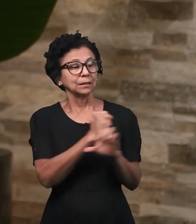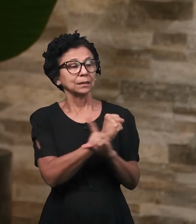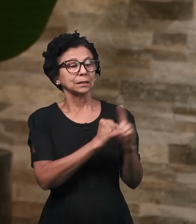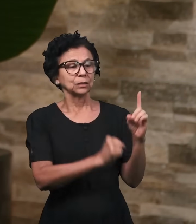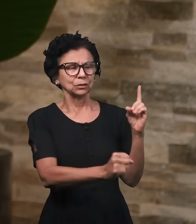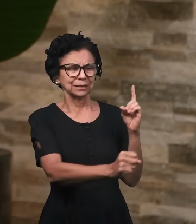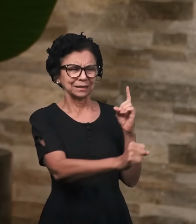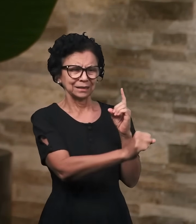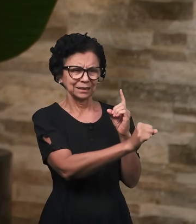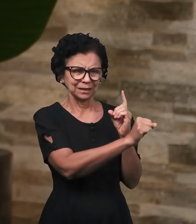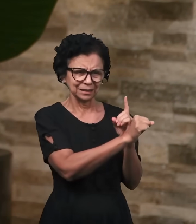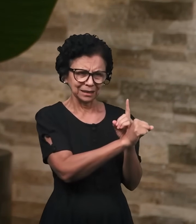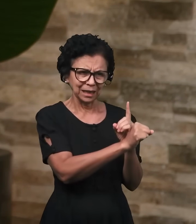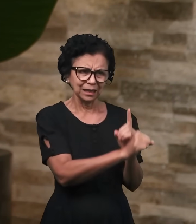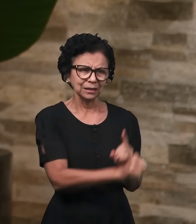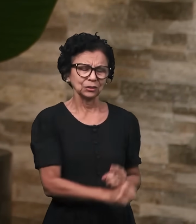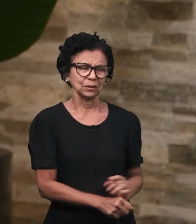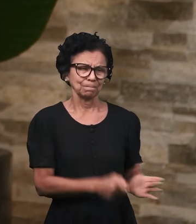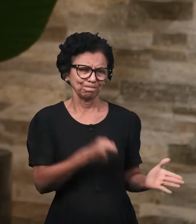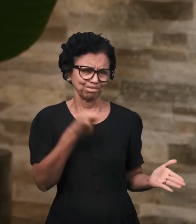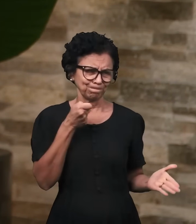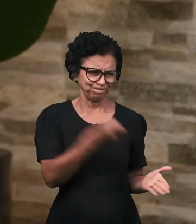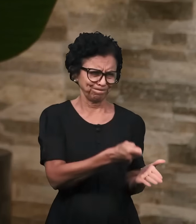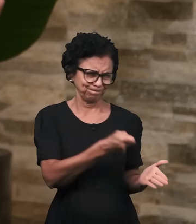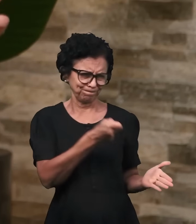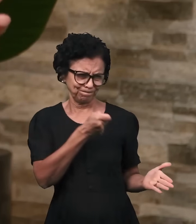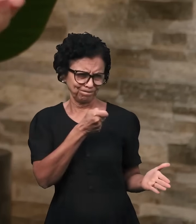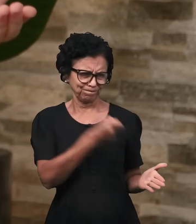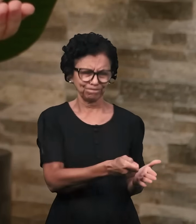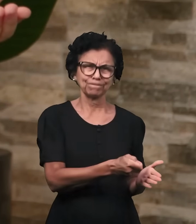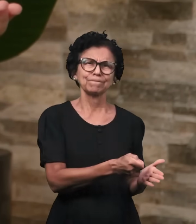impelida a produzir muito, produzir sempre.